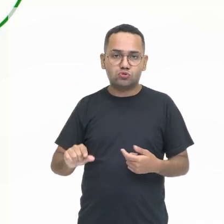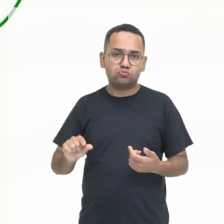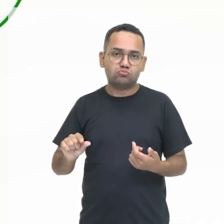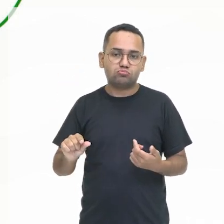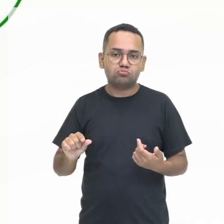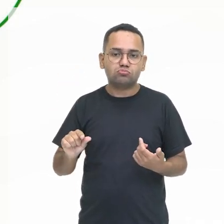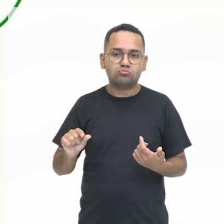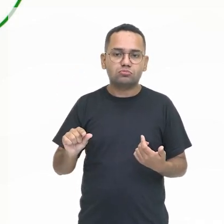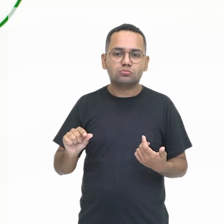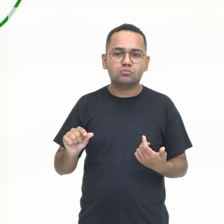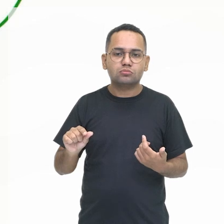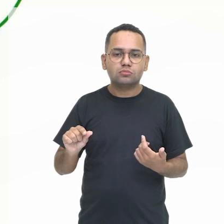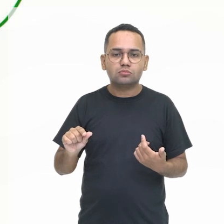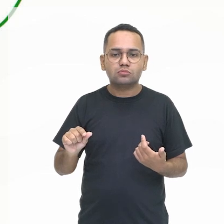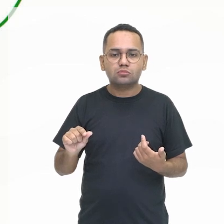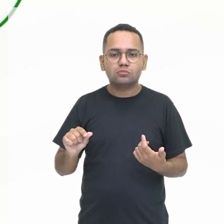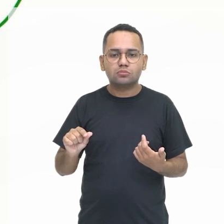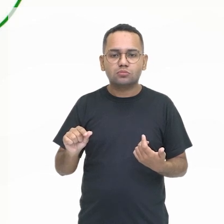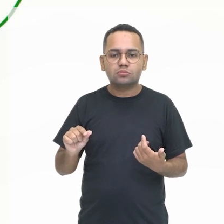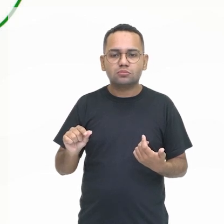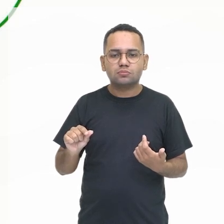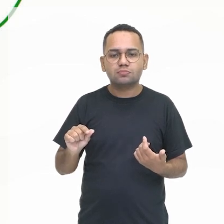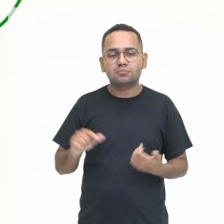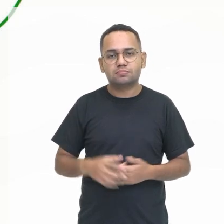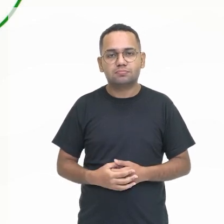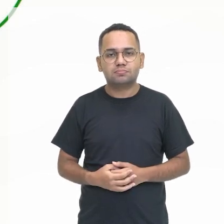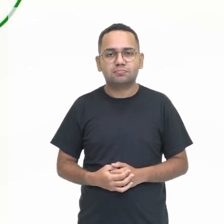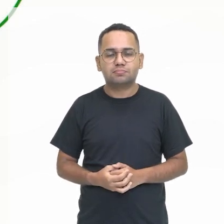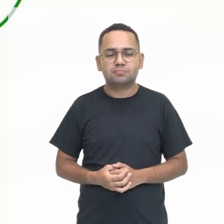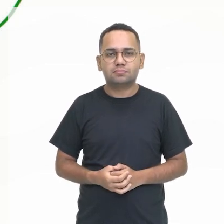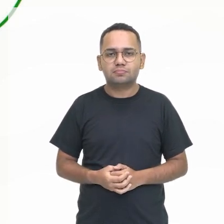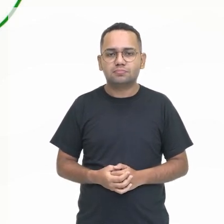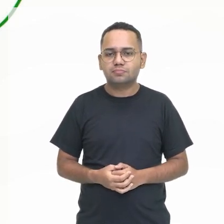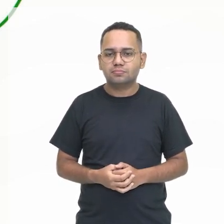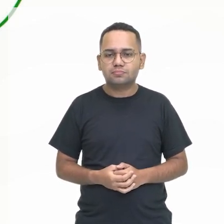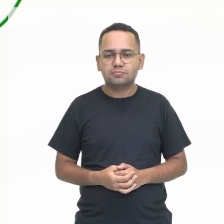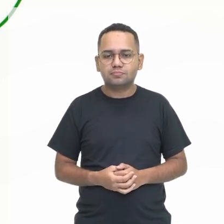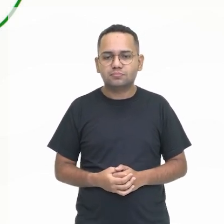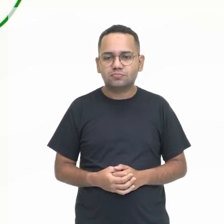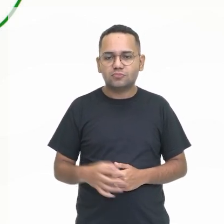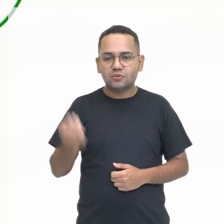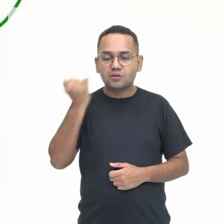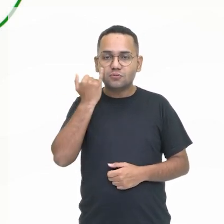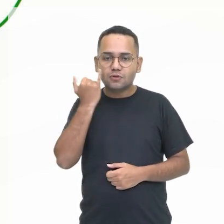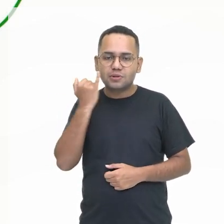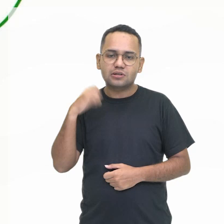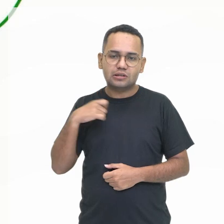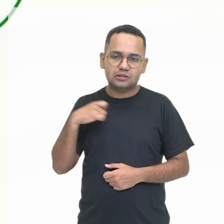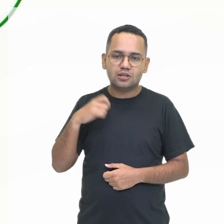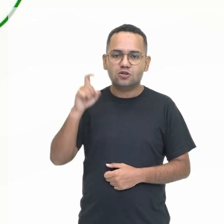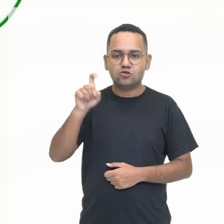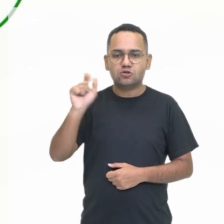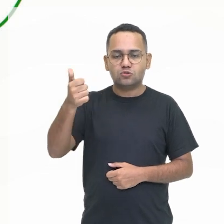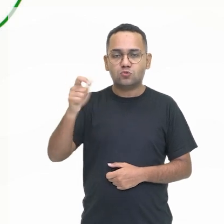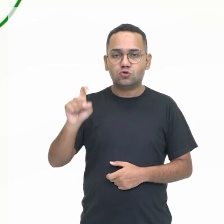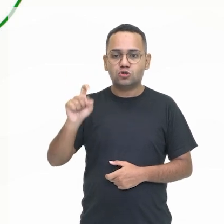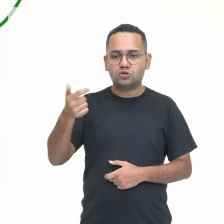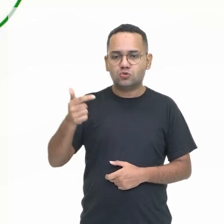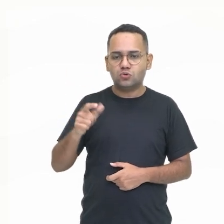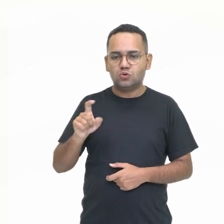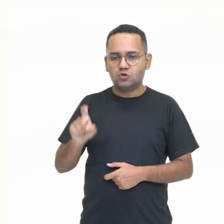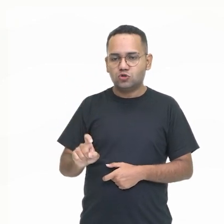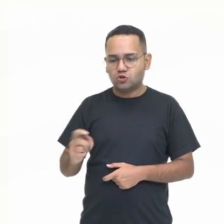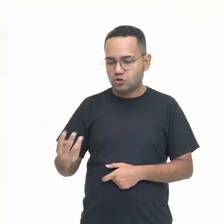né, f de x1, x2, x3, x4, x5 vai diminuindo. Tudo bem? Bom, continuando ainda essa ideia, a